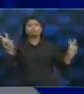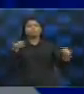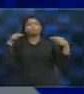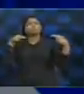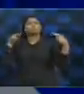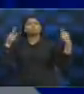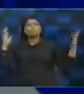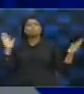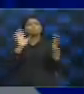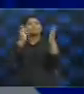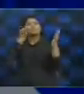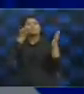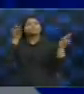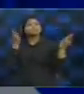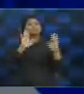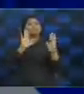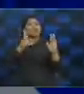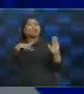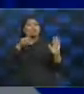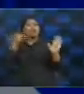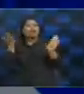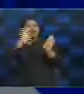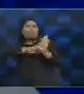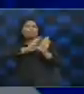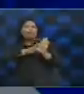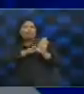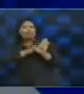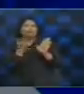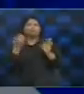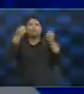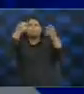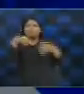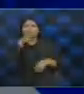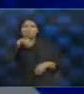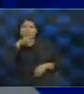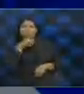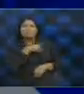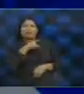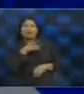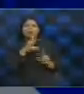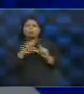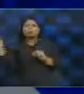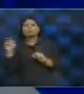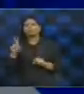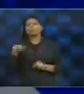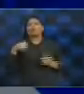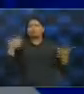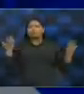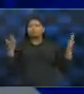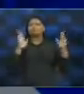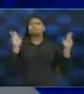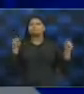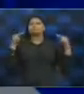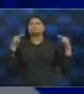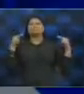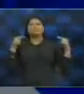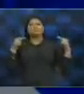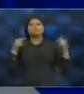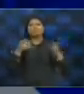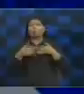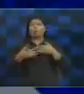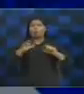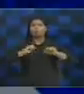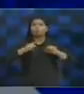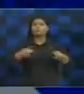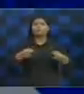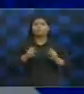tenho absoluta confiança na minha hombridade, na minha capacidade de enfrentar quaisquer desafios. Mas o que